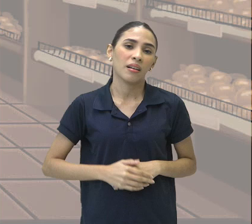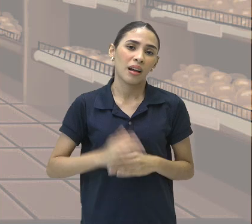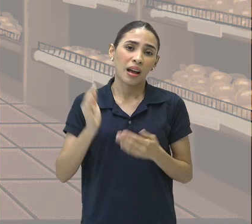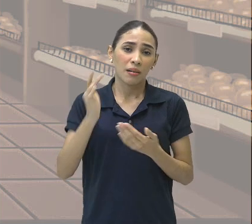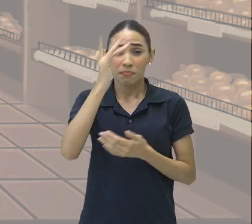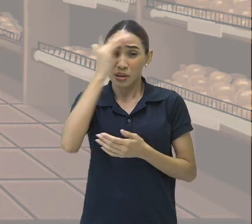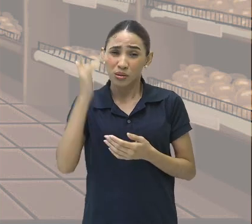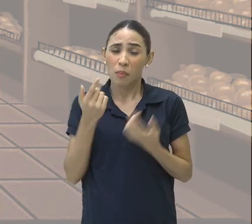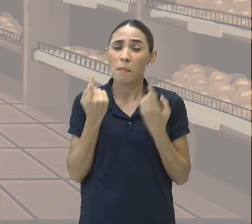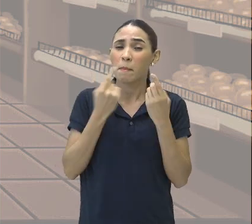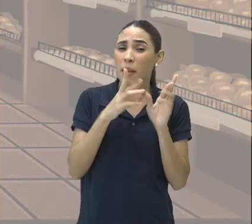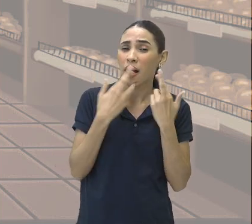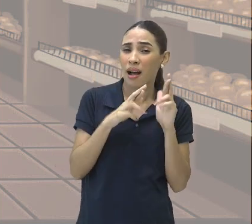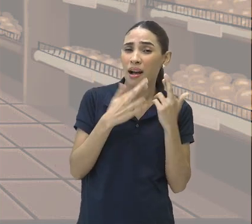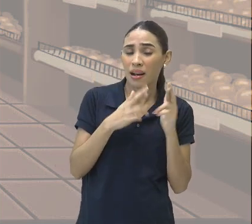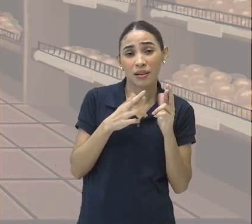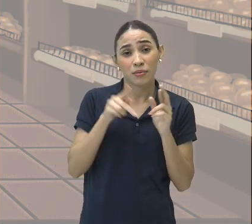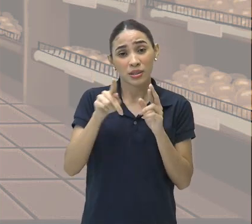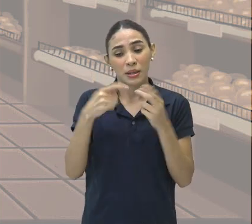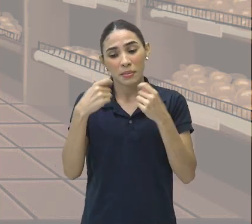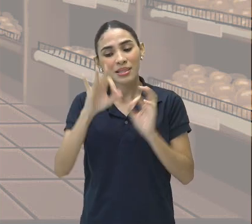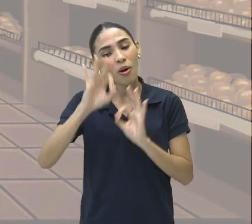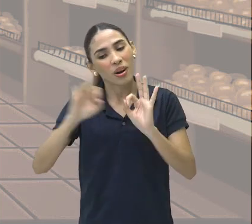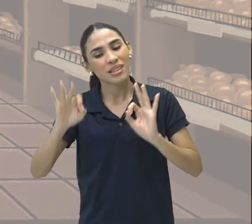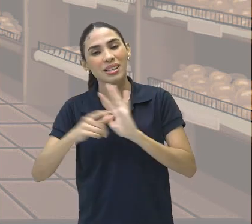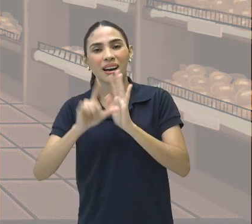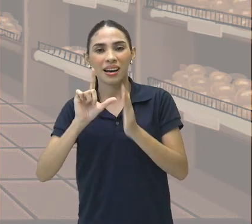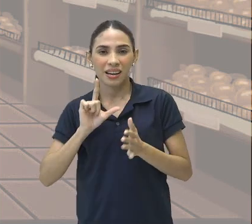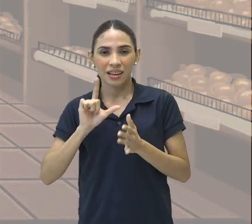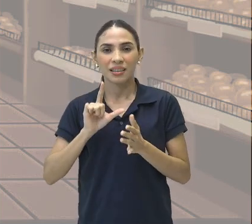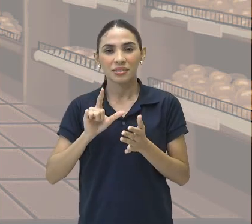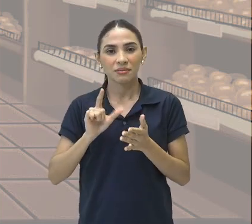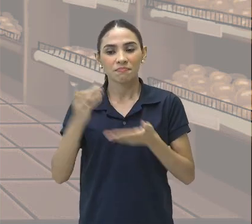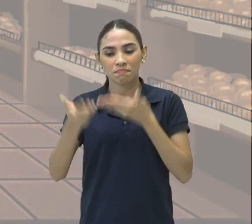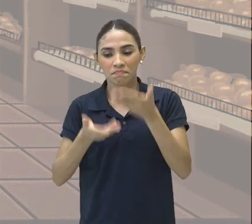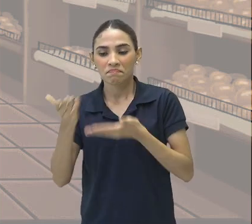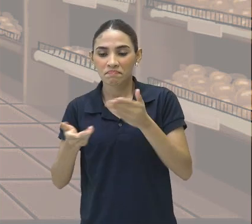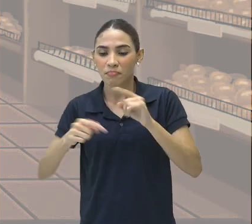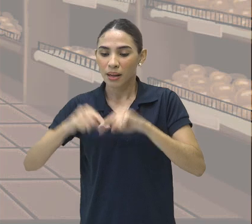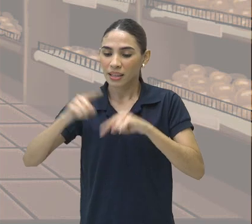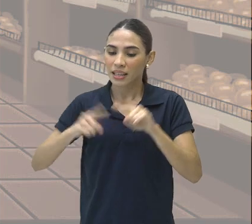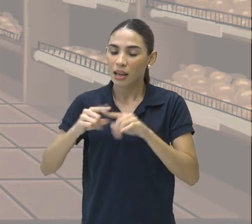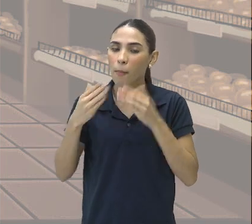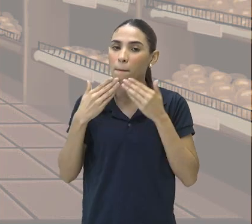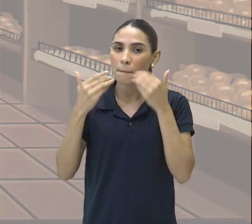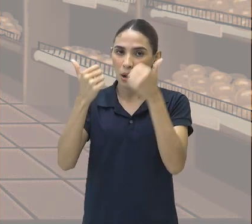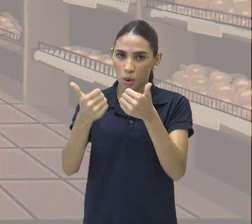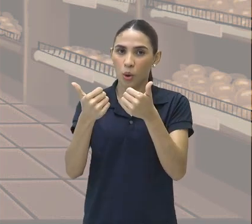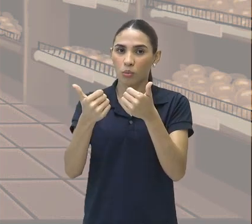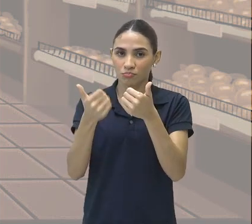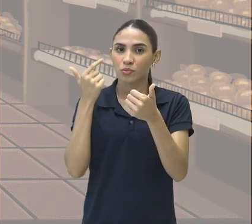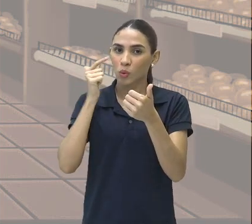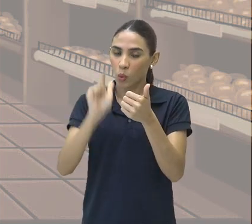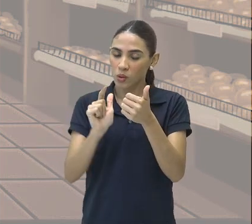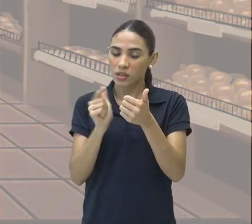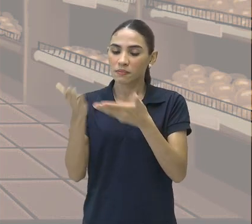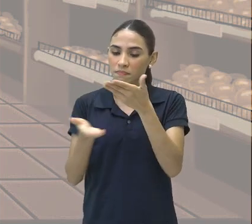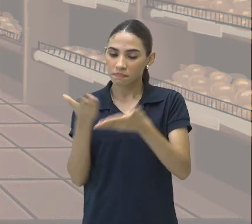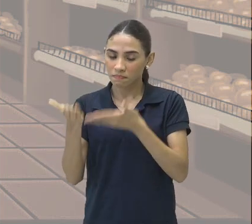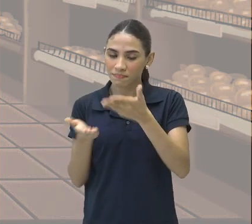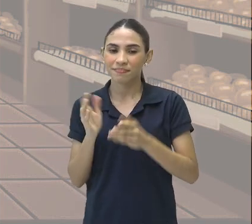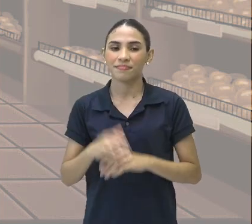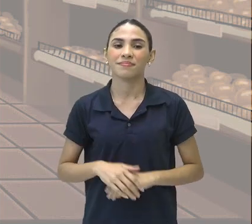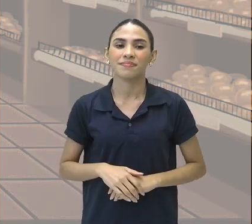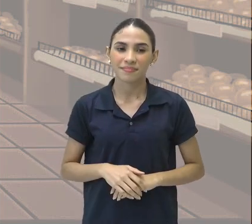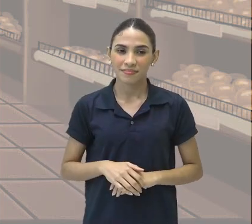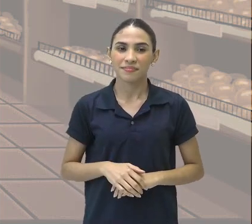vai reclamar do seu produto e você vai ter que se reorganizar para servir aquele produto de uma forma mais adequada, para poder atender o público,